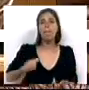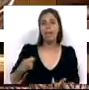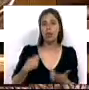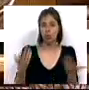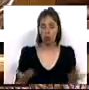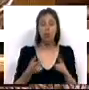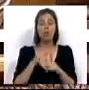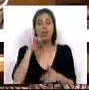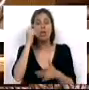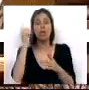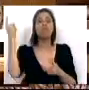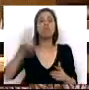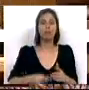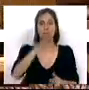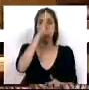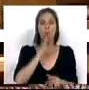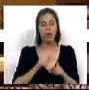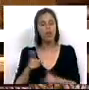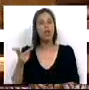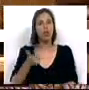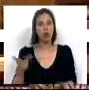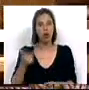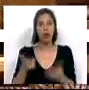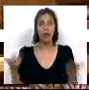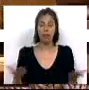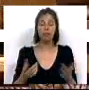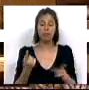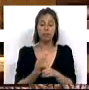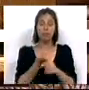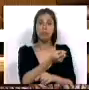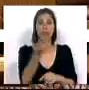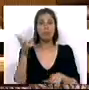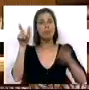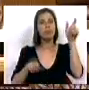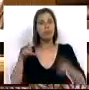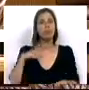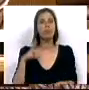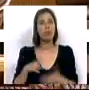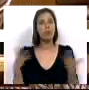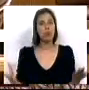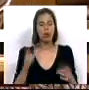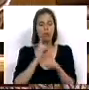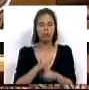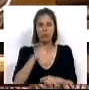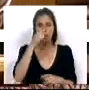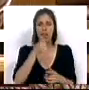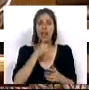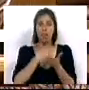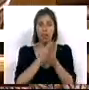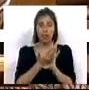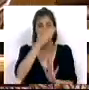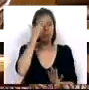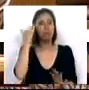pensões impostos pelo Governo e pela Troika. Muitos portugueses, com estas dolorosas